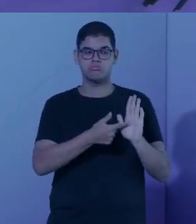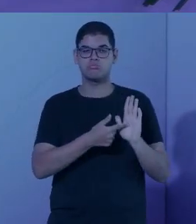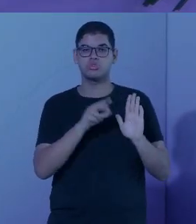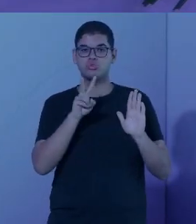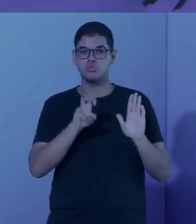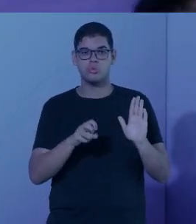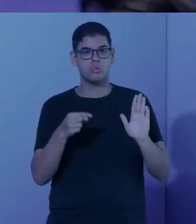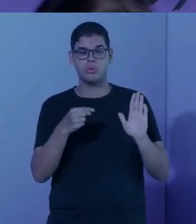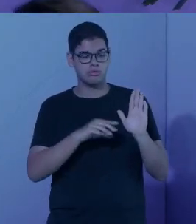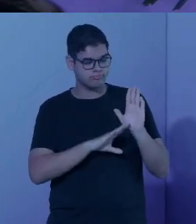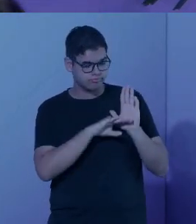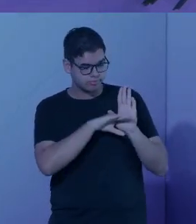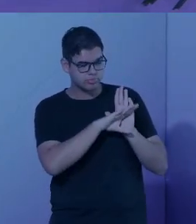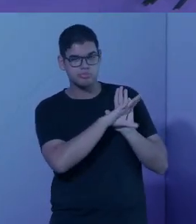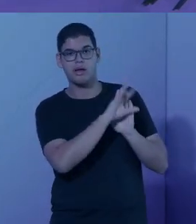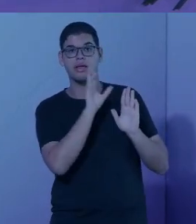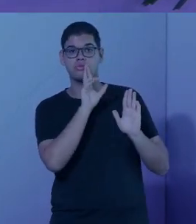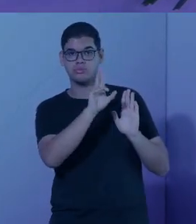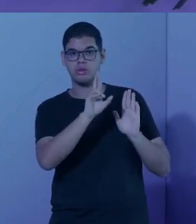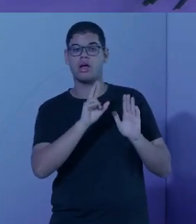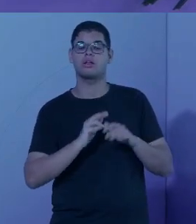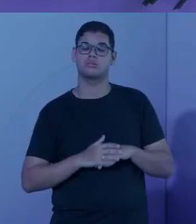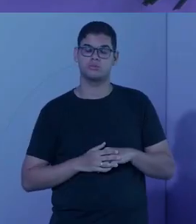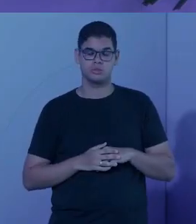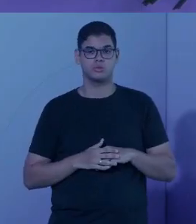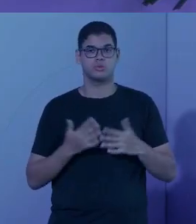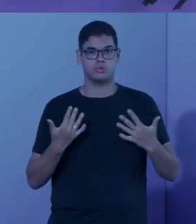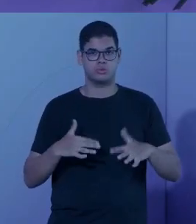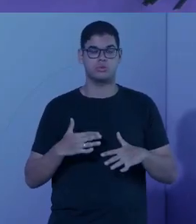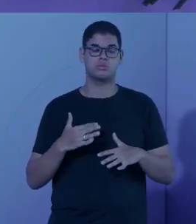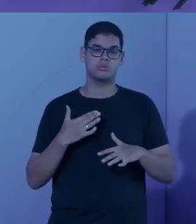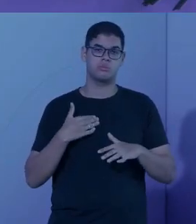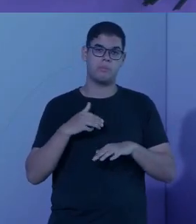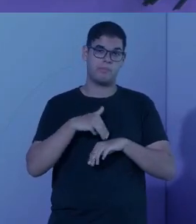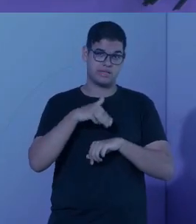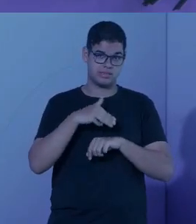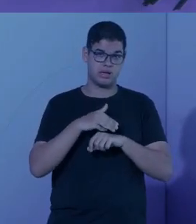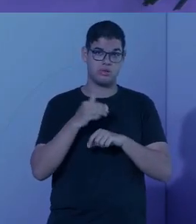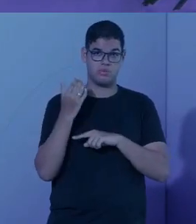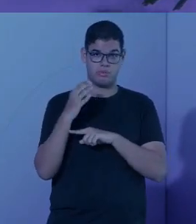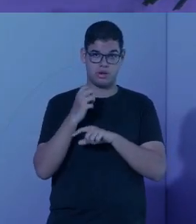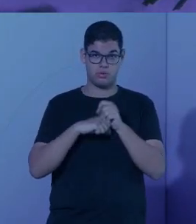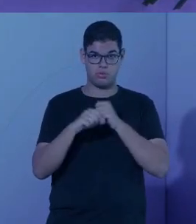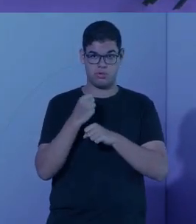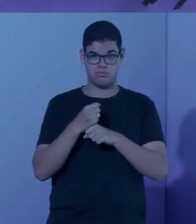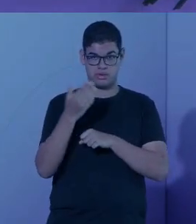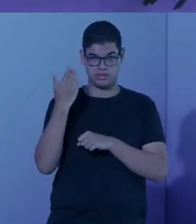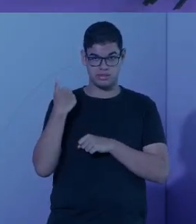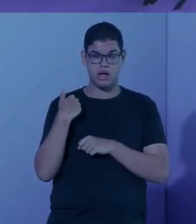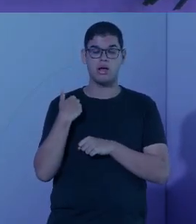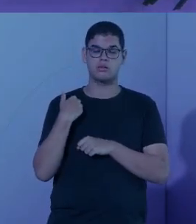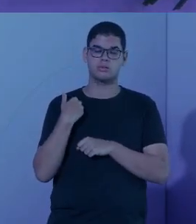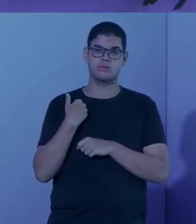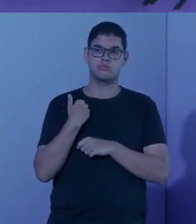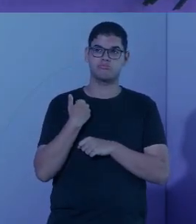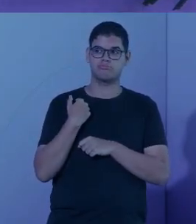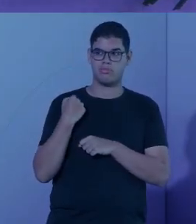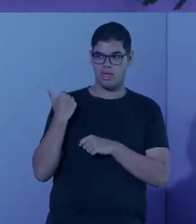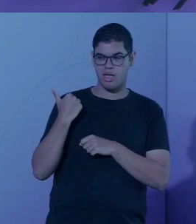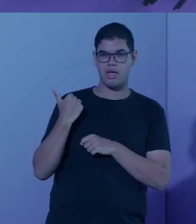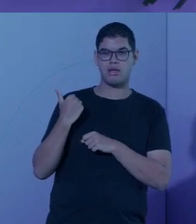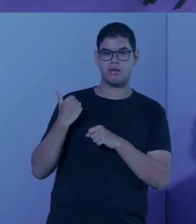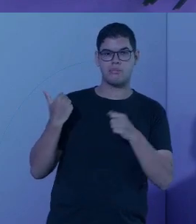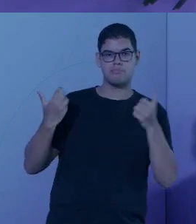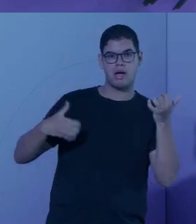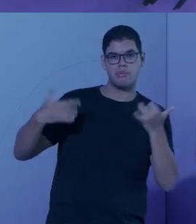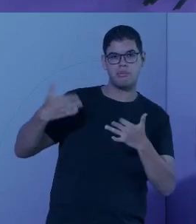minha dissertação de mestrado, publicada no final do ano passado. Discute um pouco essa análise dessa